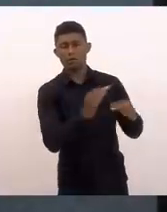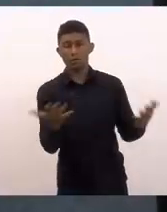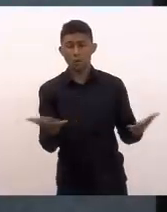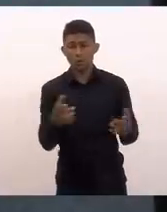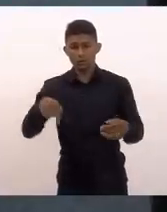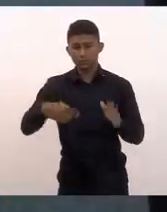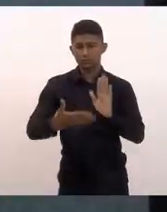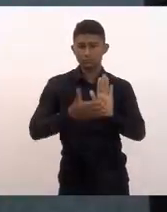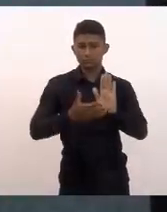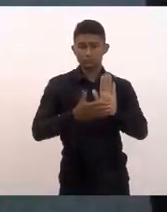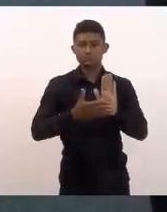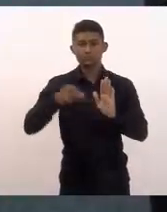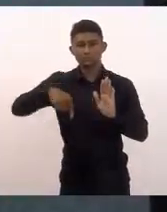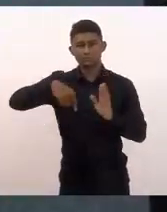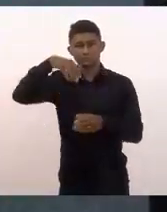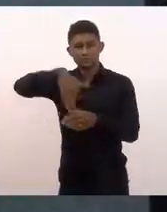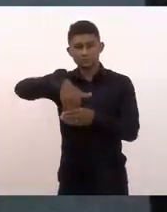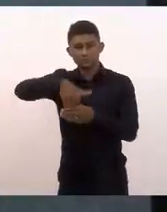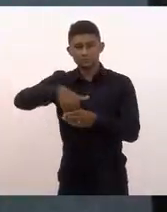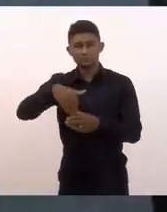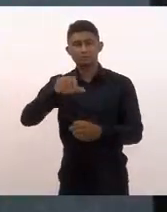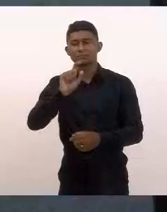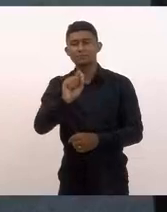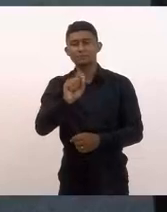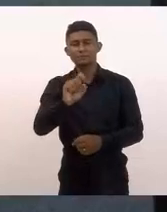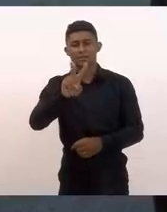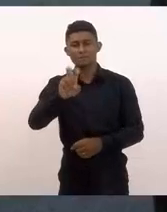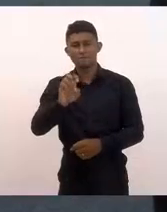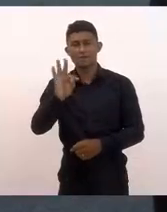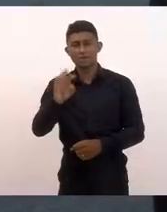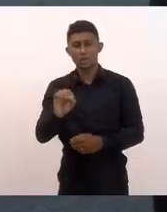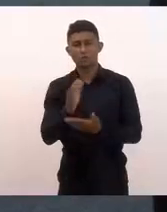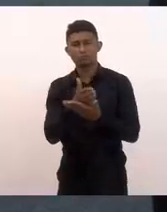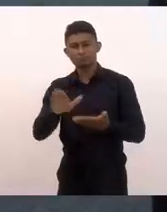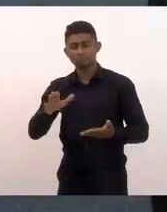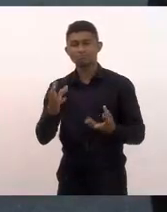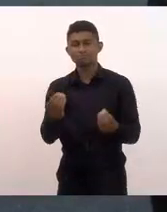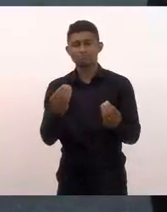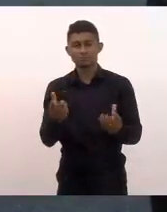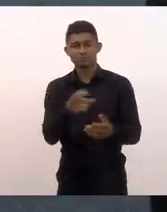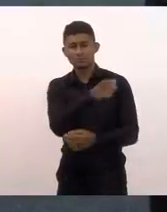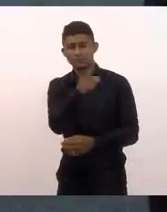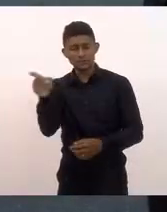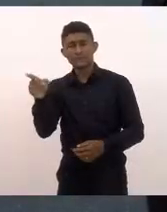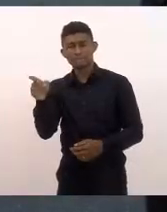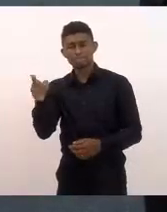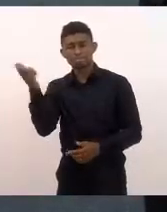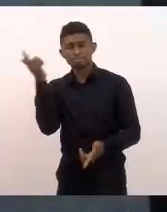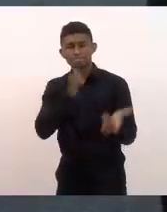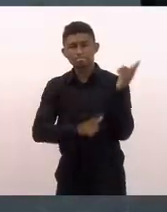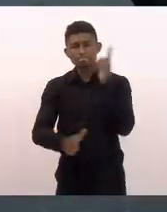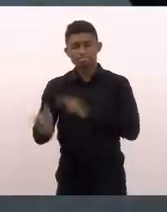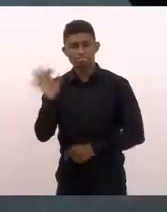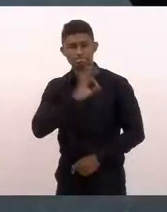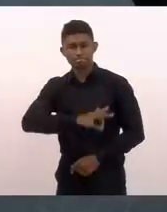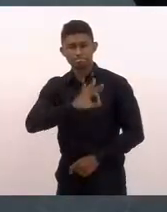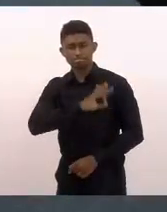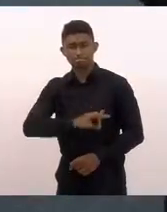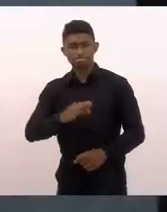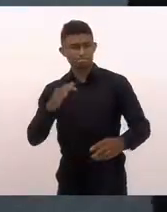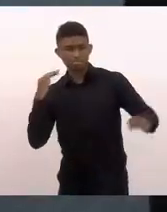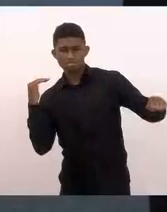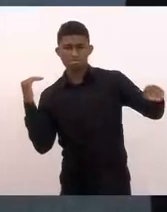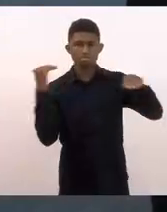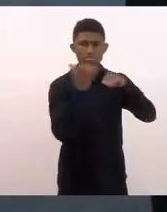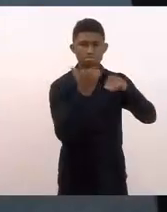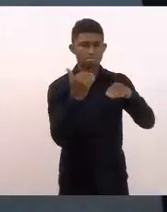proposta para ser votada, para derrubar esse veto, para dar oportunidade para que vocês tivessem a remuneração, pelo menos, igualada